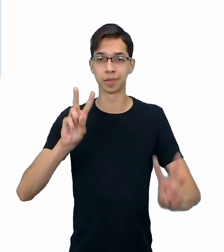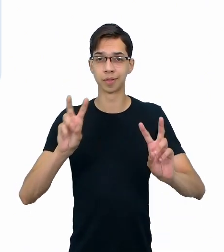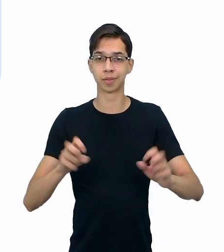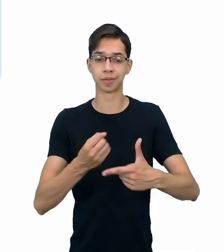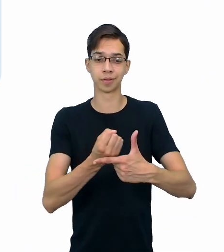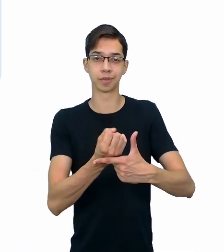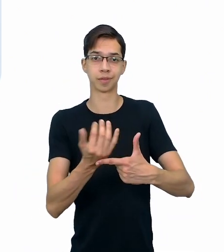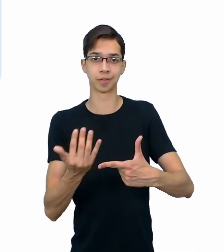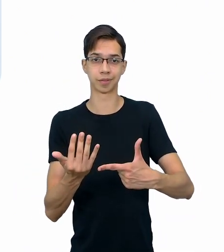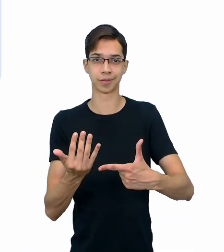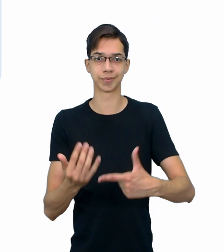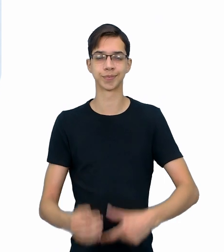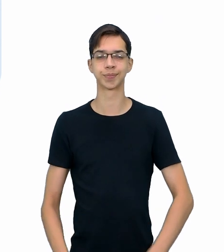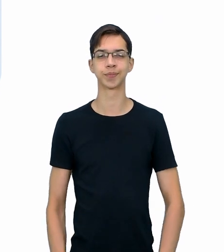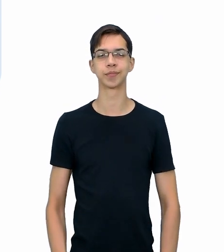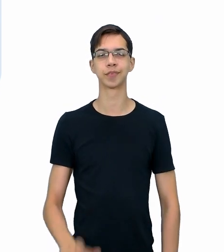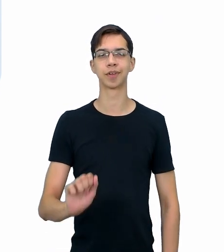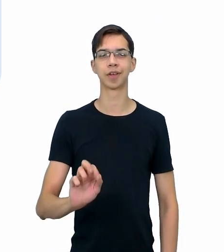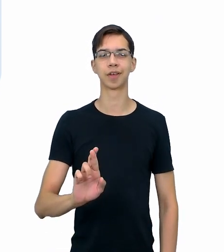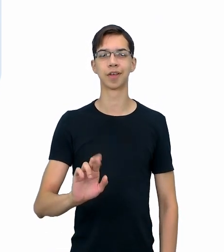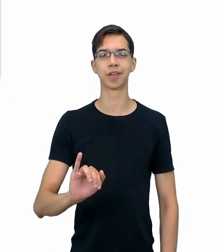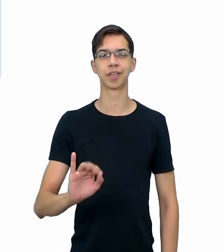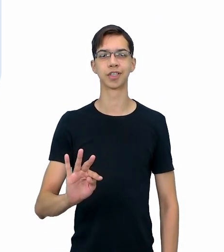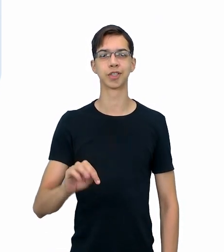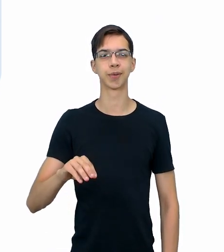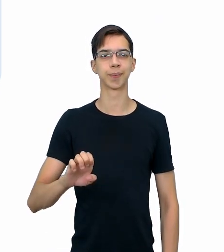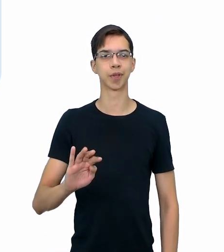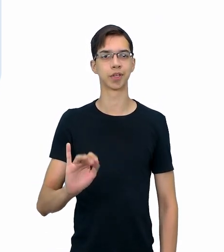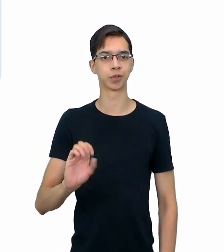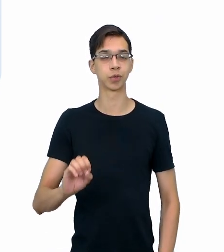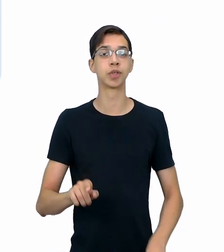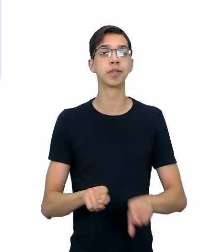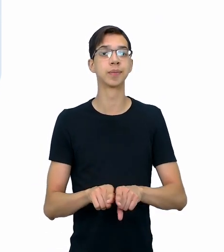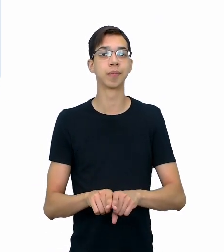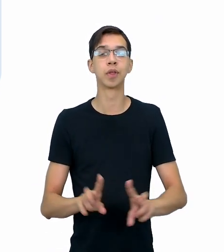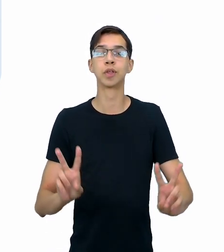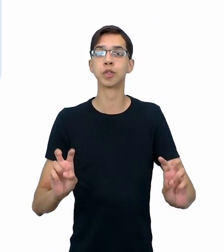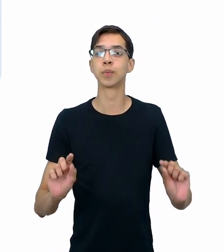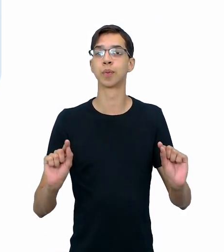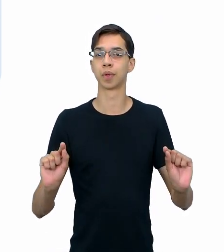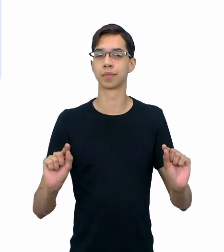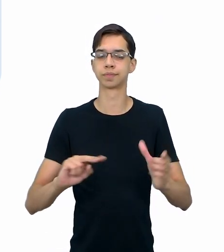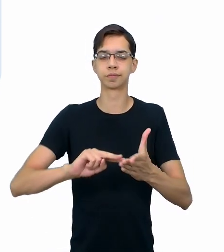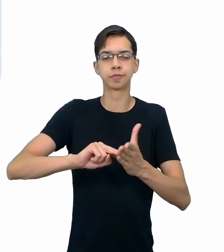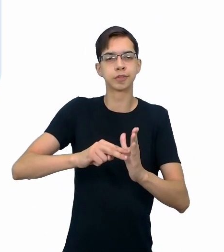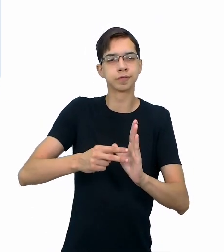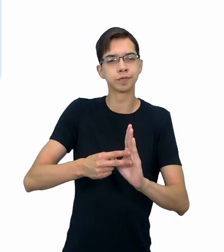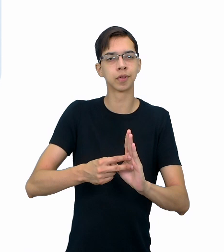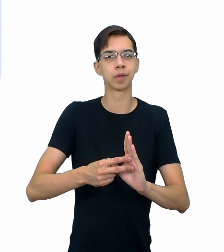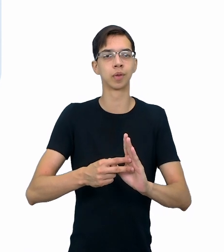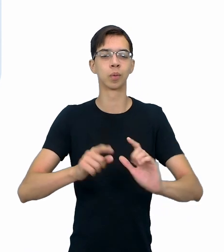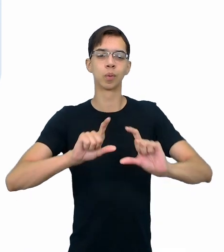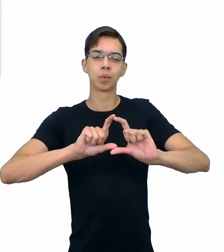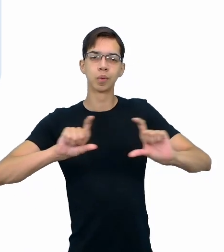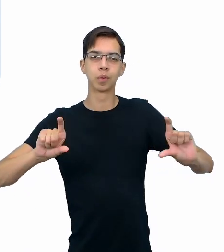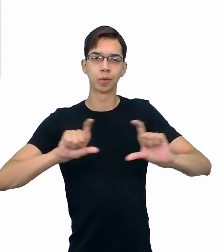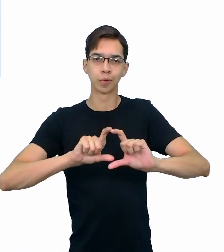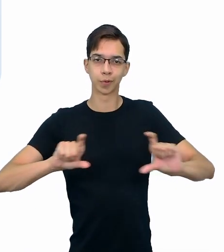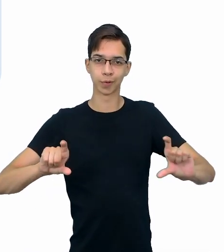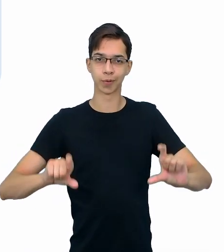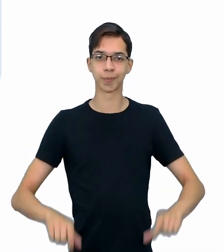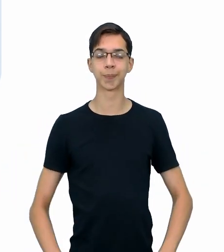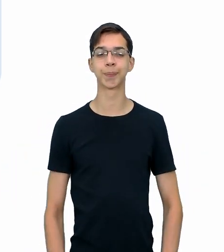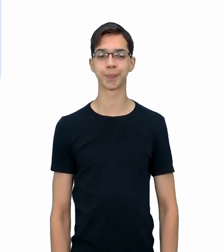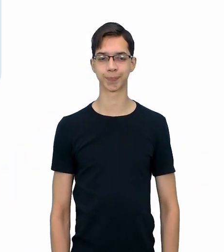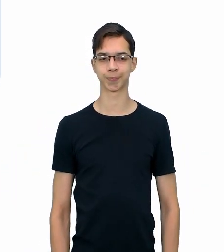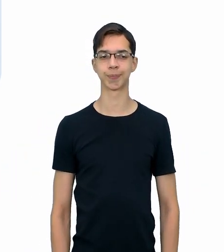da quantificação, operações do campo aditivo, os significados das operações e a mudança no lugar da